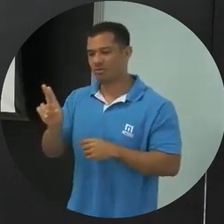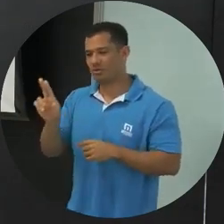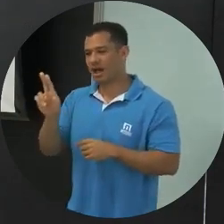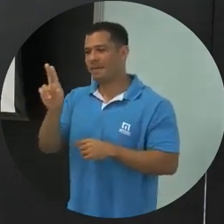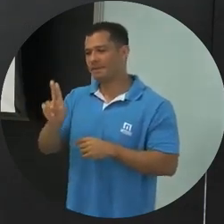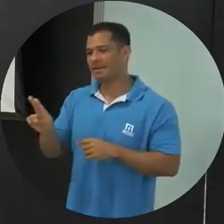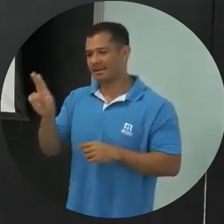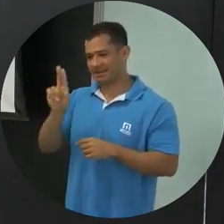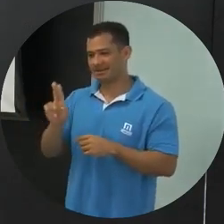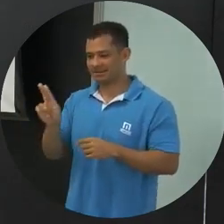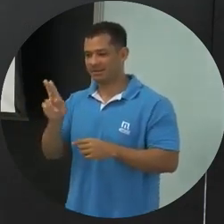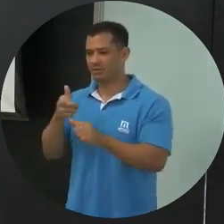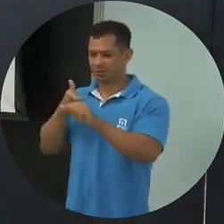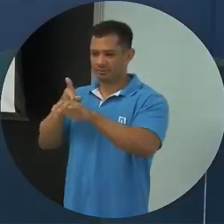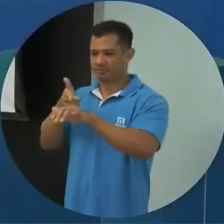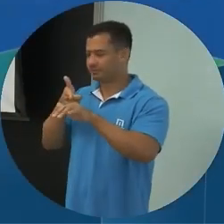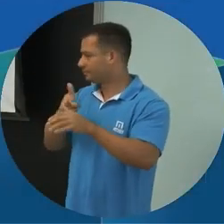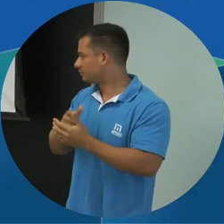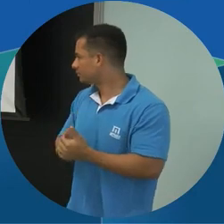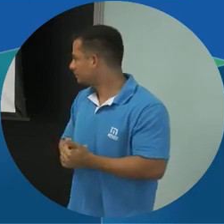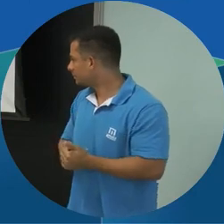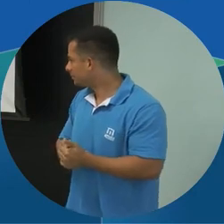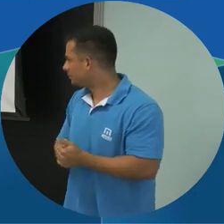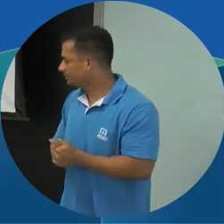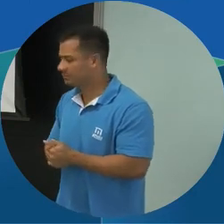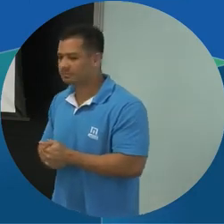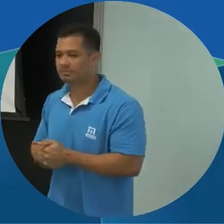hidrodemolição, quando